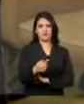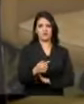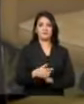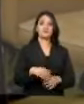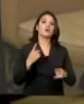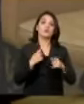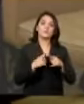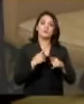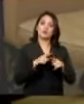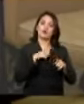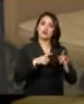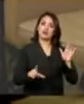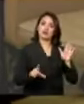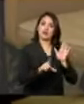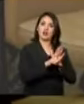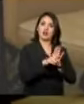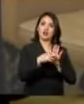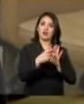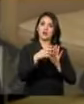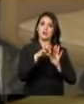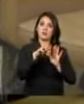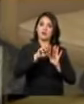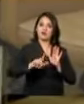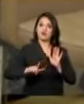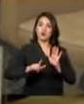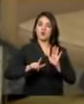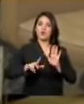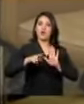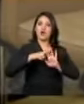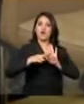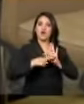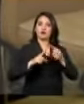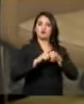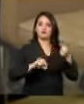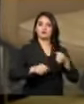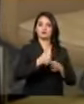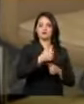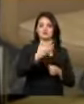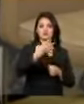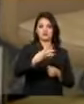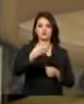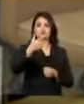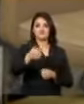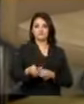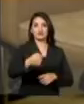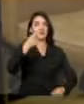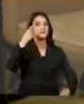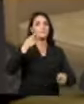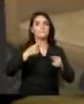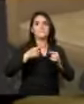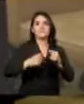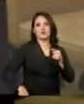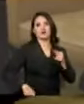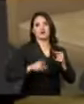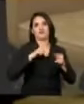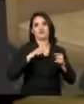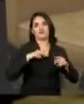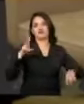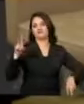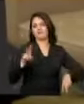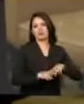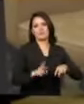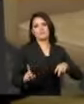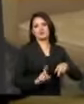Lei de Execução Penal, a regra do artigo 147 que vedava a execução antecipada das penas restritivas de direito.